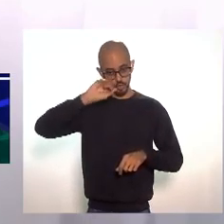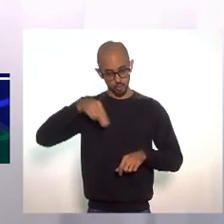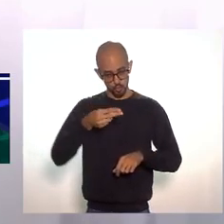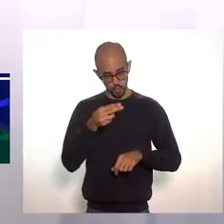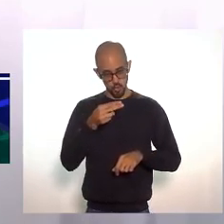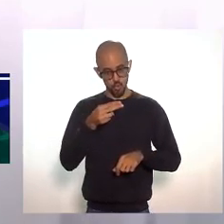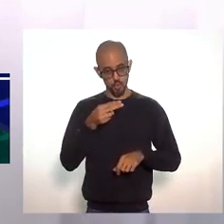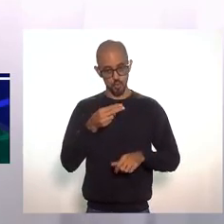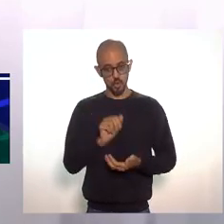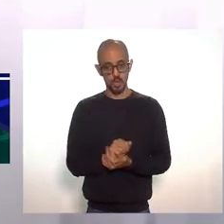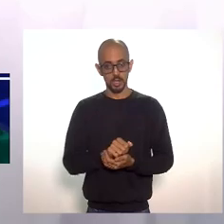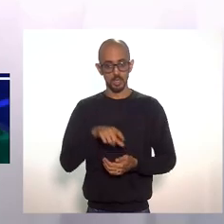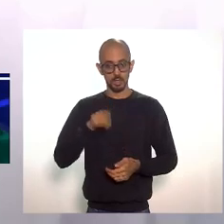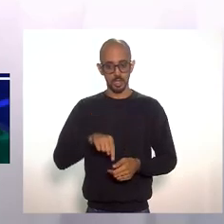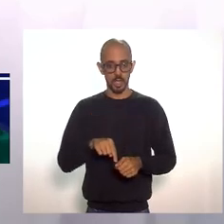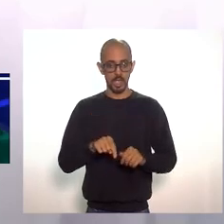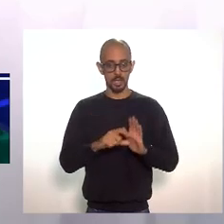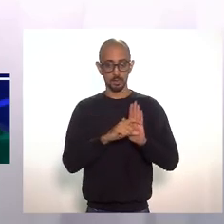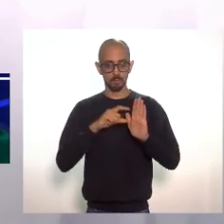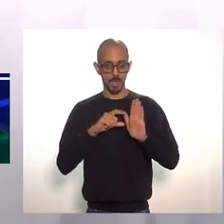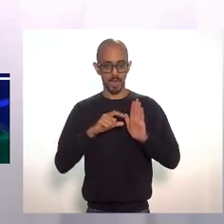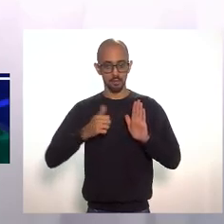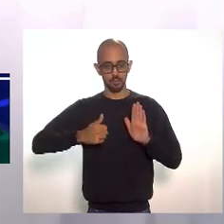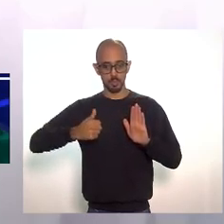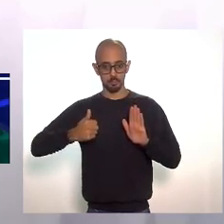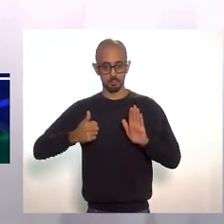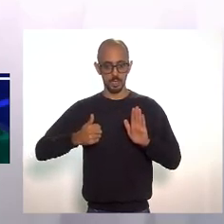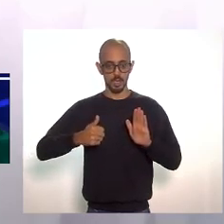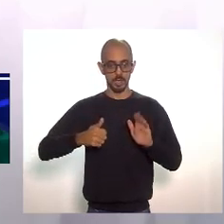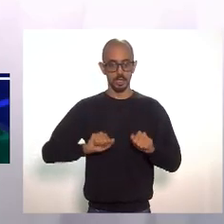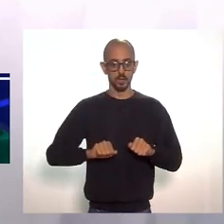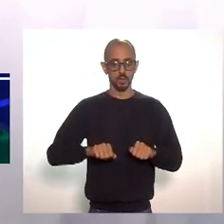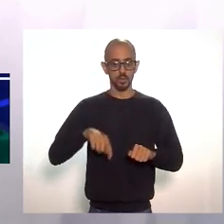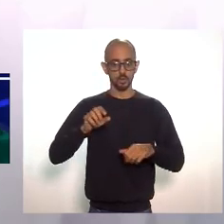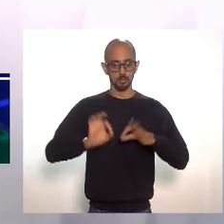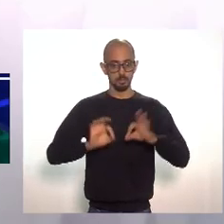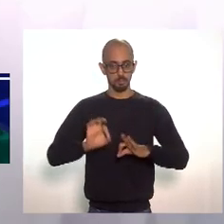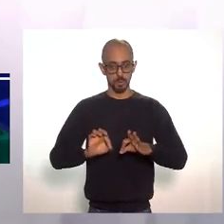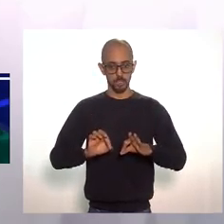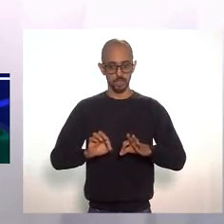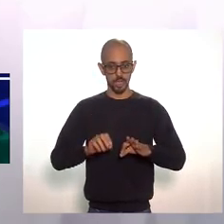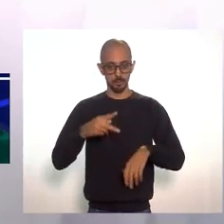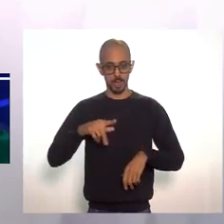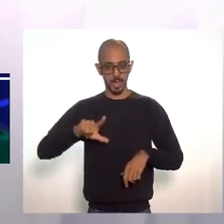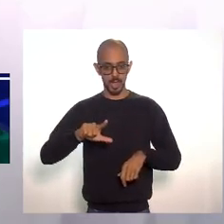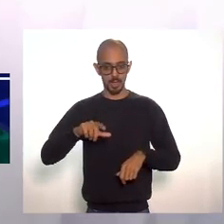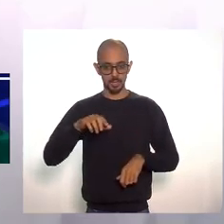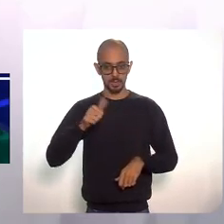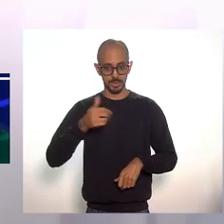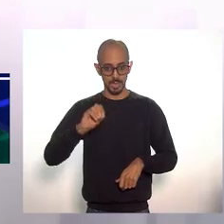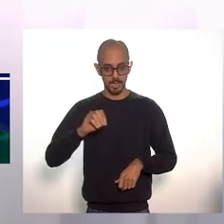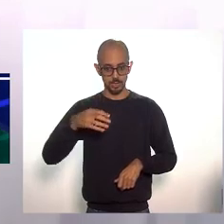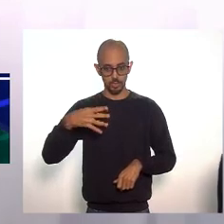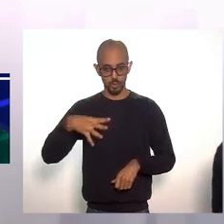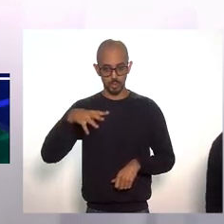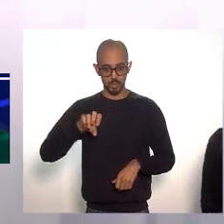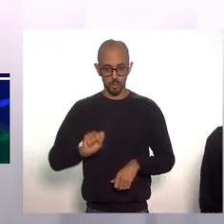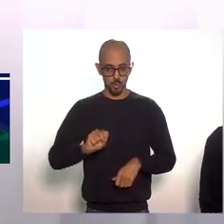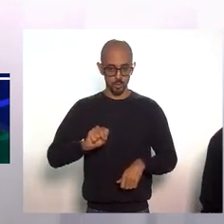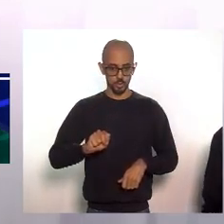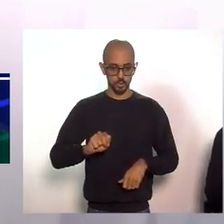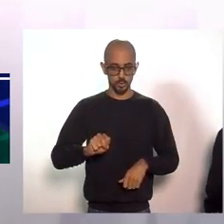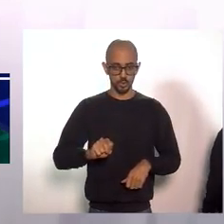O requerimento nos termos do parágrafo 1º do artigo 47 do Regimento Interno, a inclusão do projeto de lei número 1048 de 2019, da minha autoria, que institui